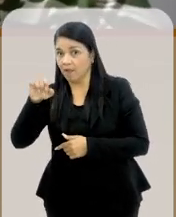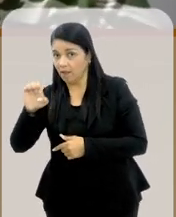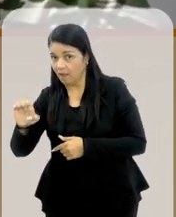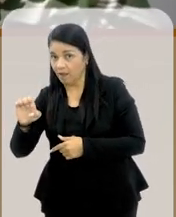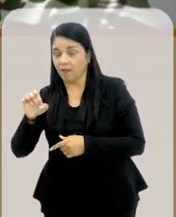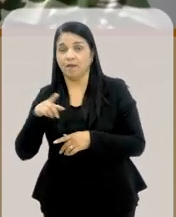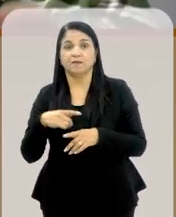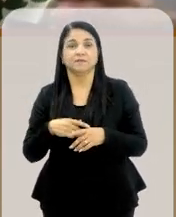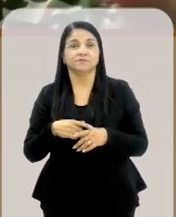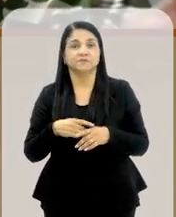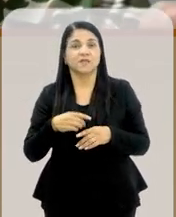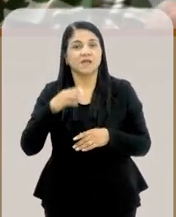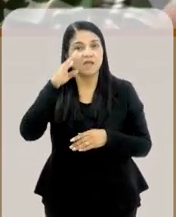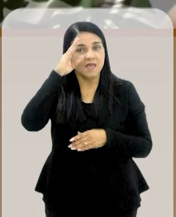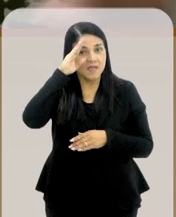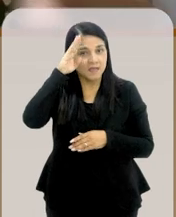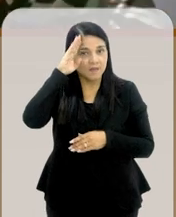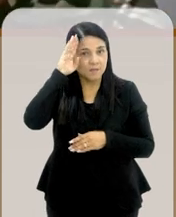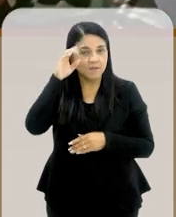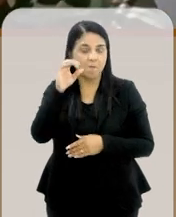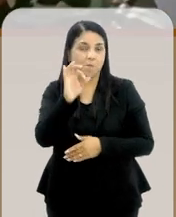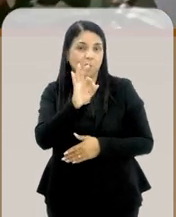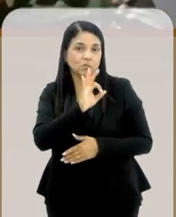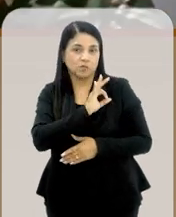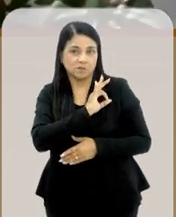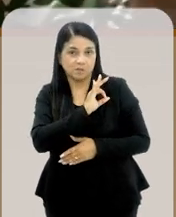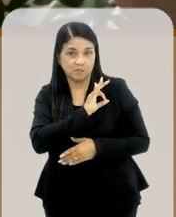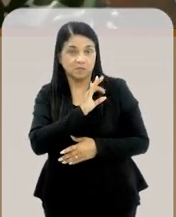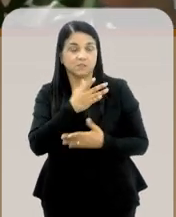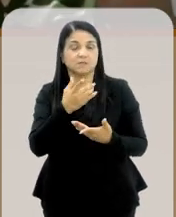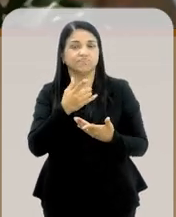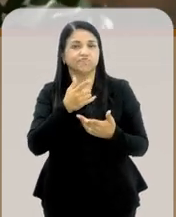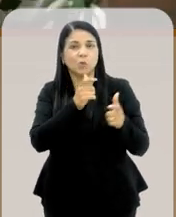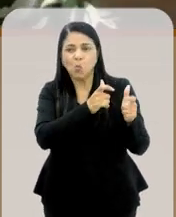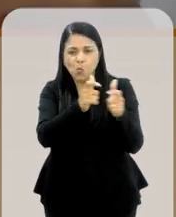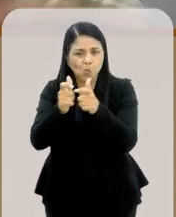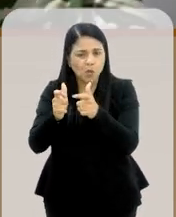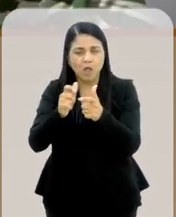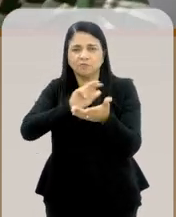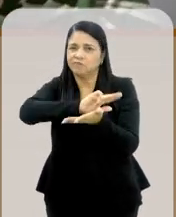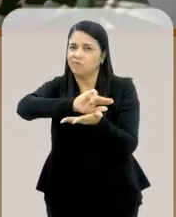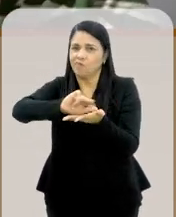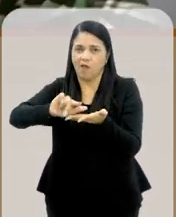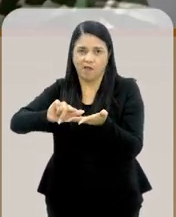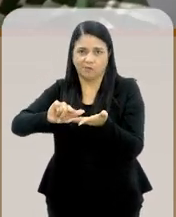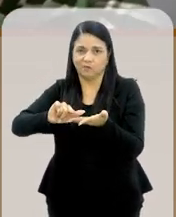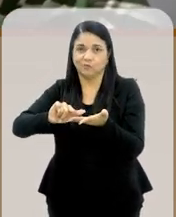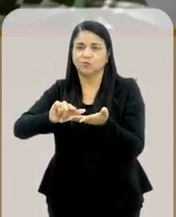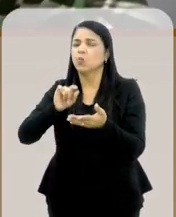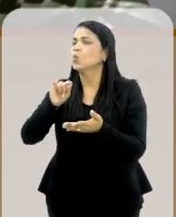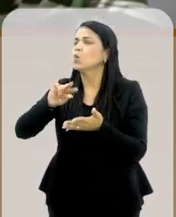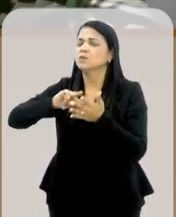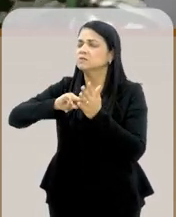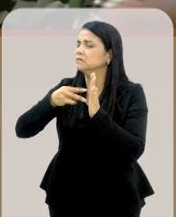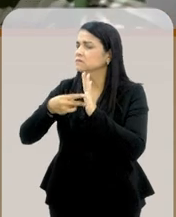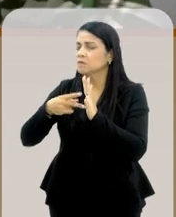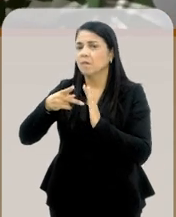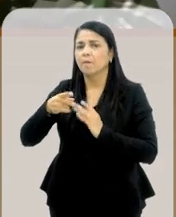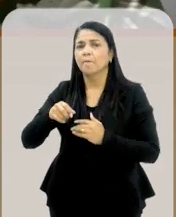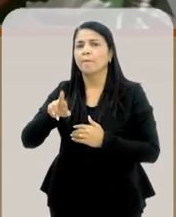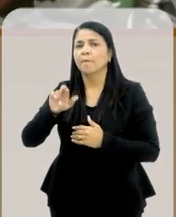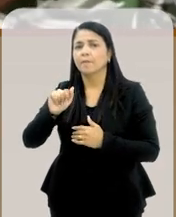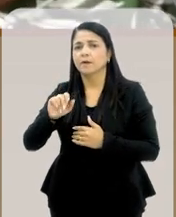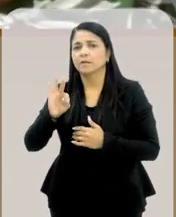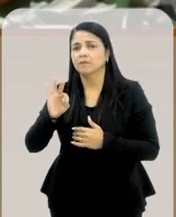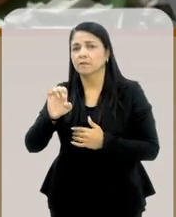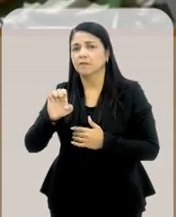várias na academia de polícia nós já inauguramos, e em vários locais, qualquer O um, que até. que é a